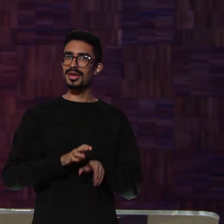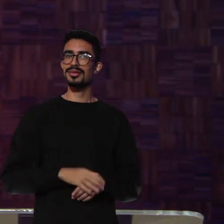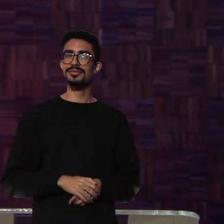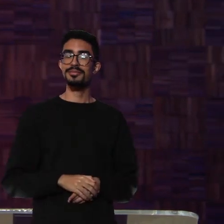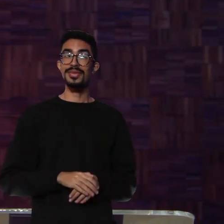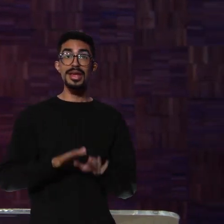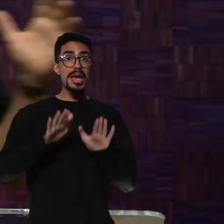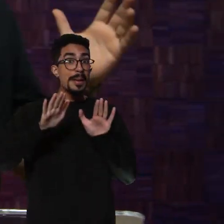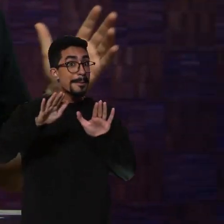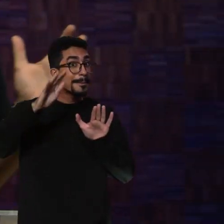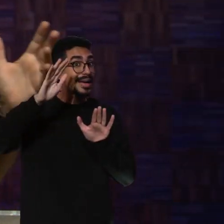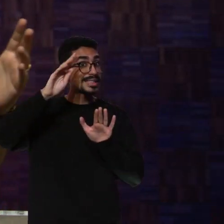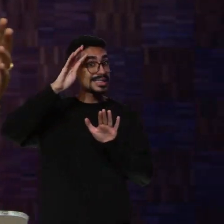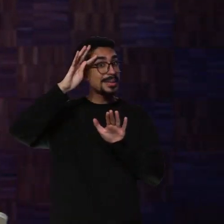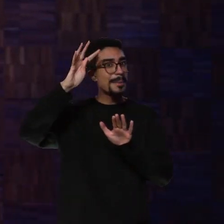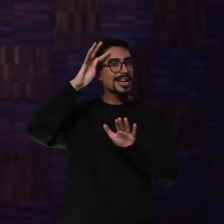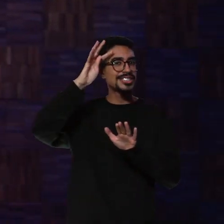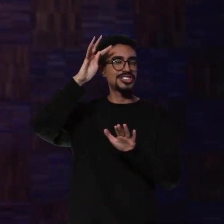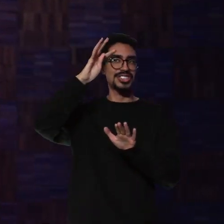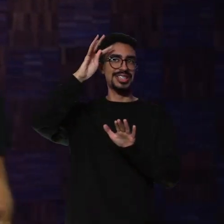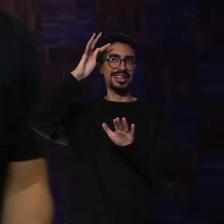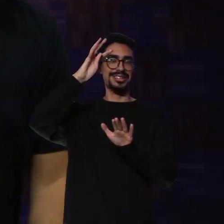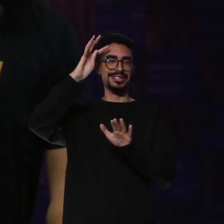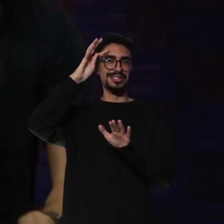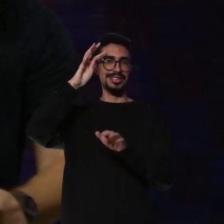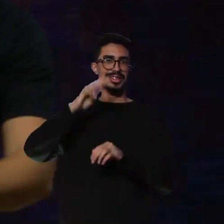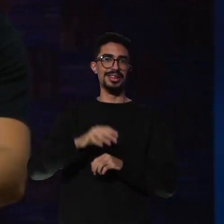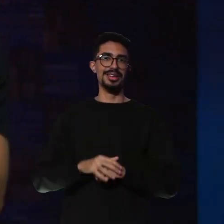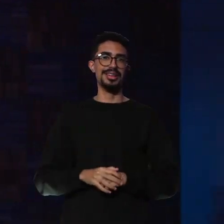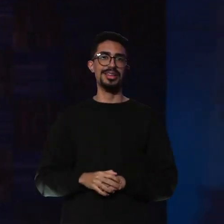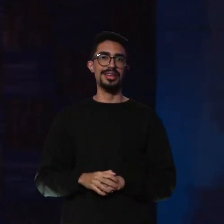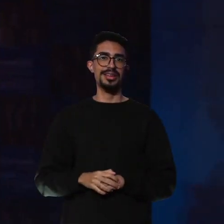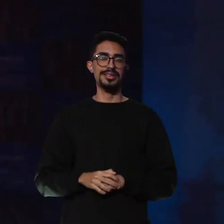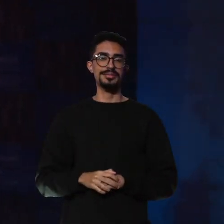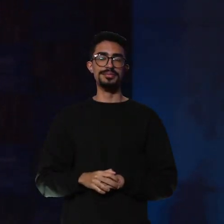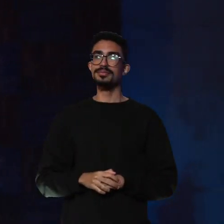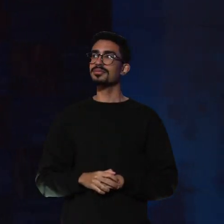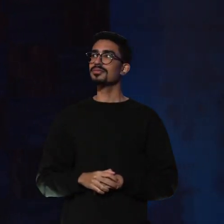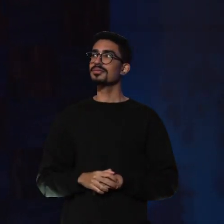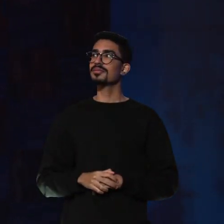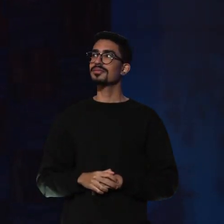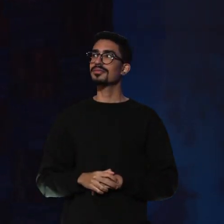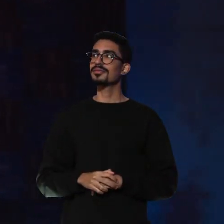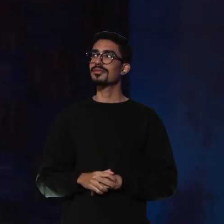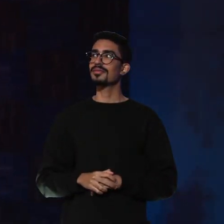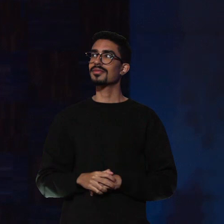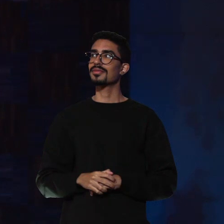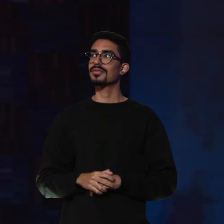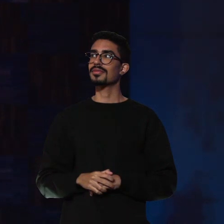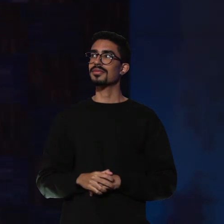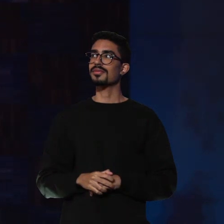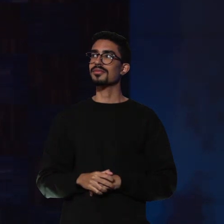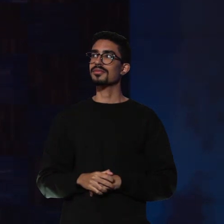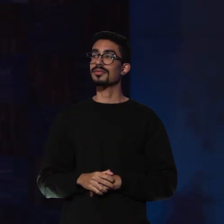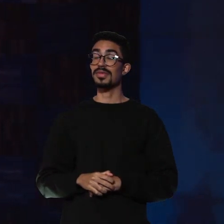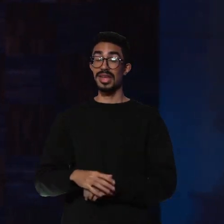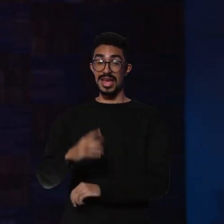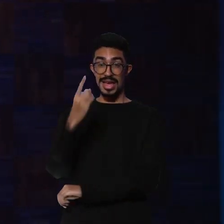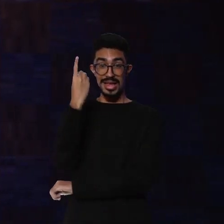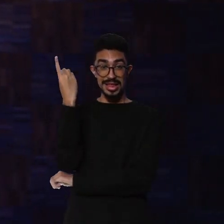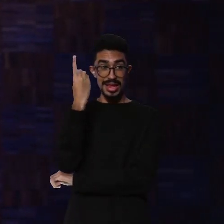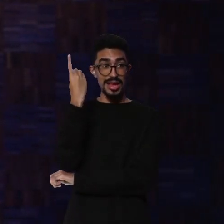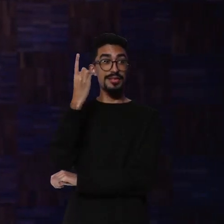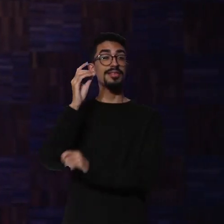oportunidade, ninguém ia perder um negócio daquele. E ele vai simplesmente e corta um pedaço da capa sem ele perceber, para mostrar que ele podia